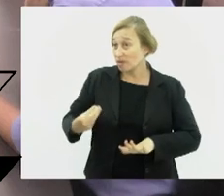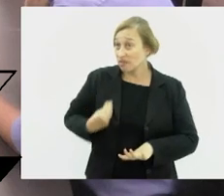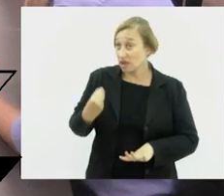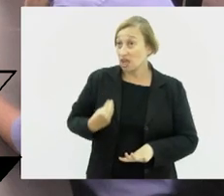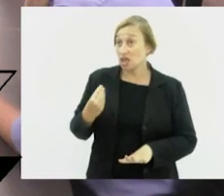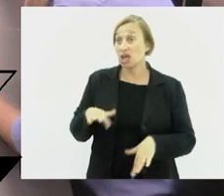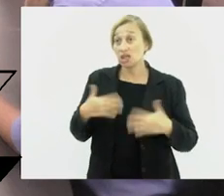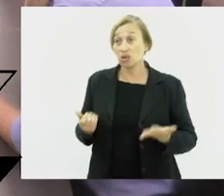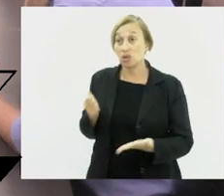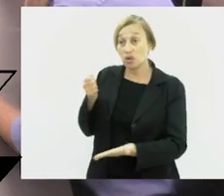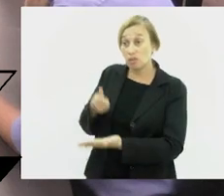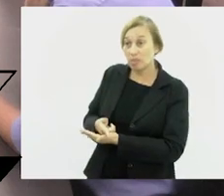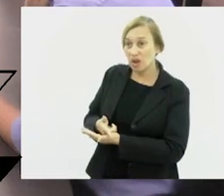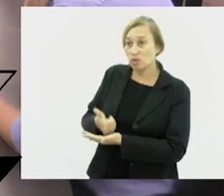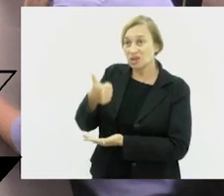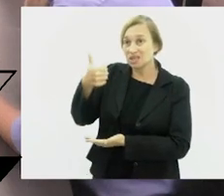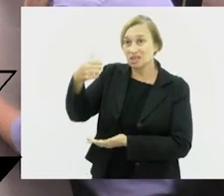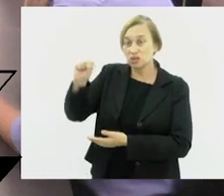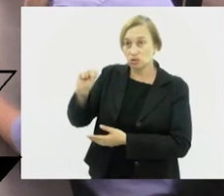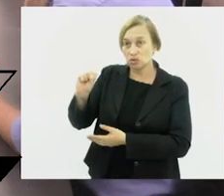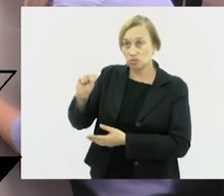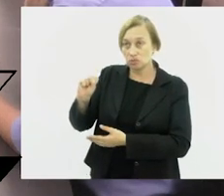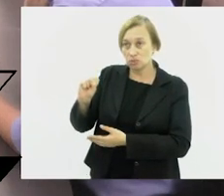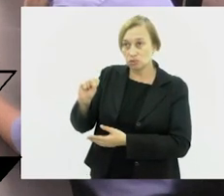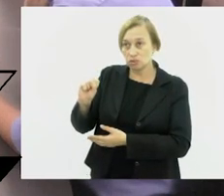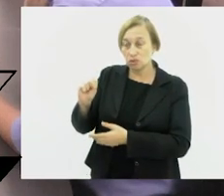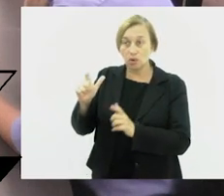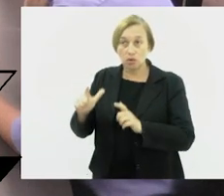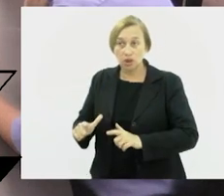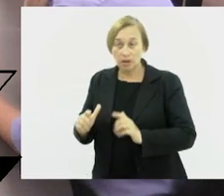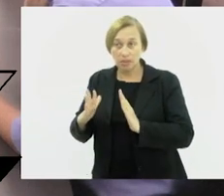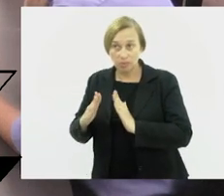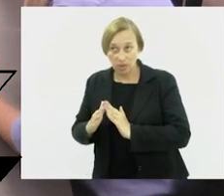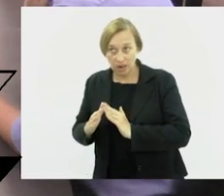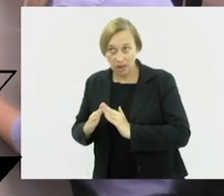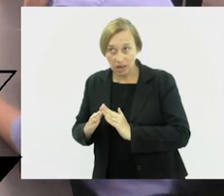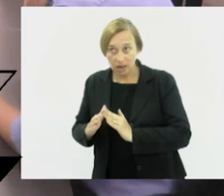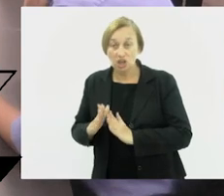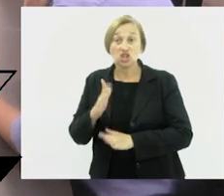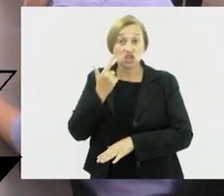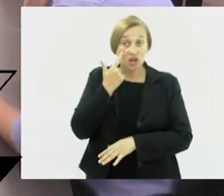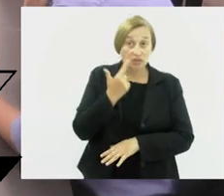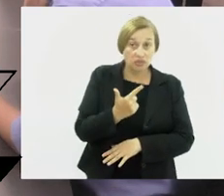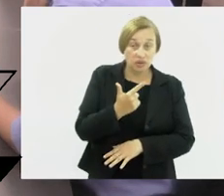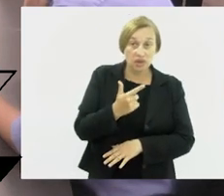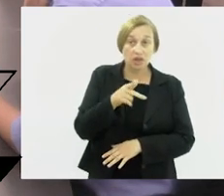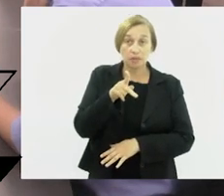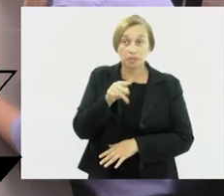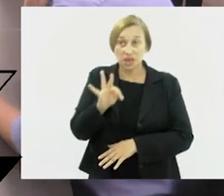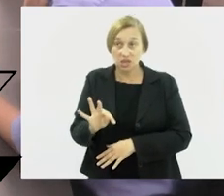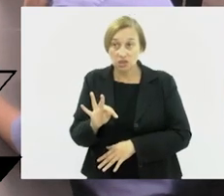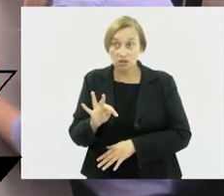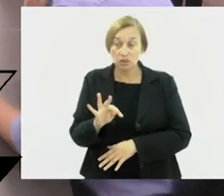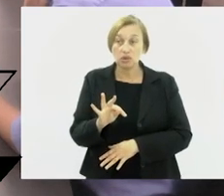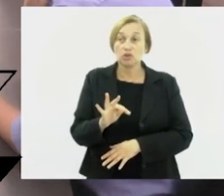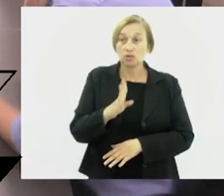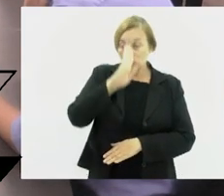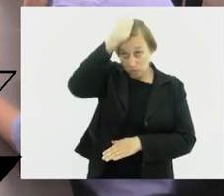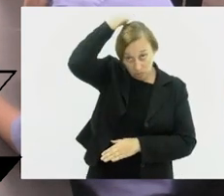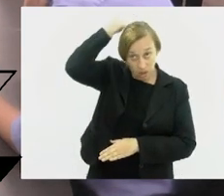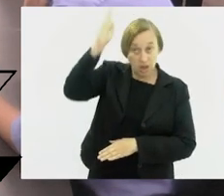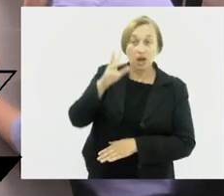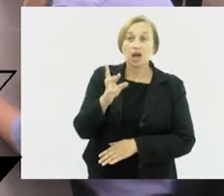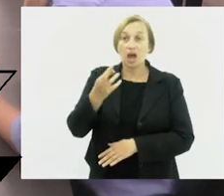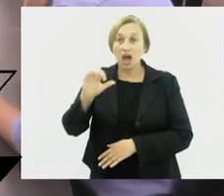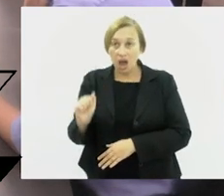pago 18 hospedagens. Já peguei pitbulls do Corpo de Bombeiros, de Ramos, Penha,